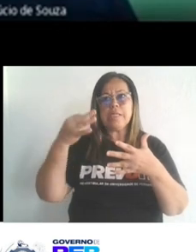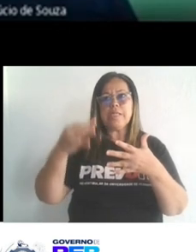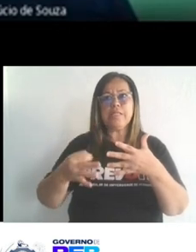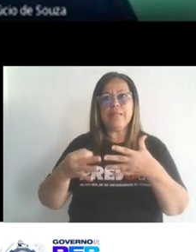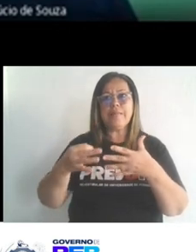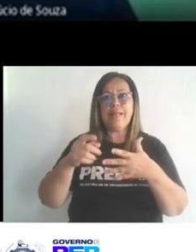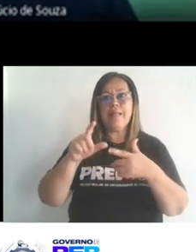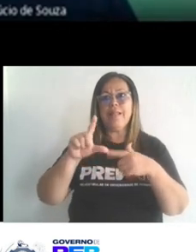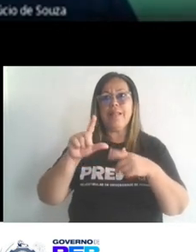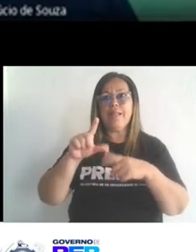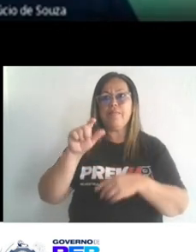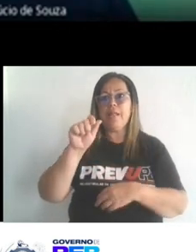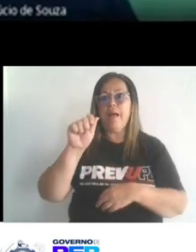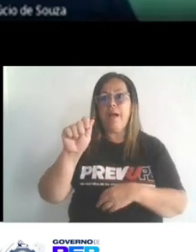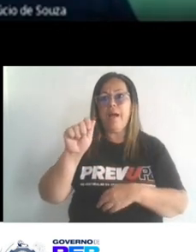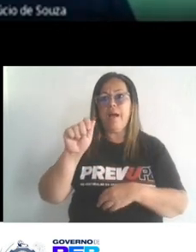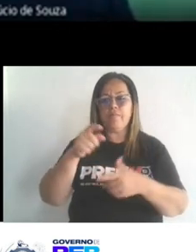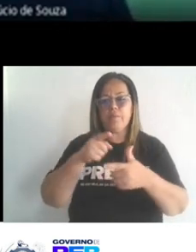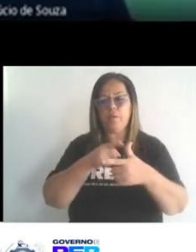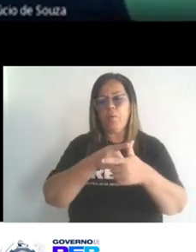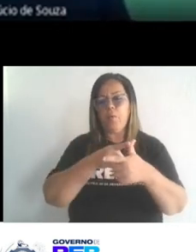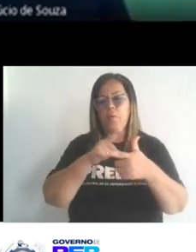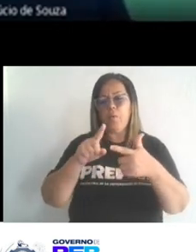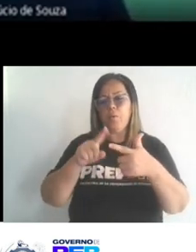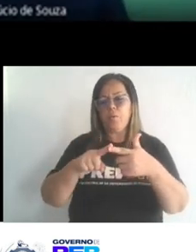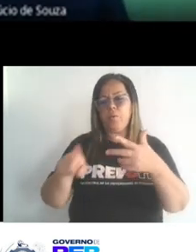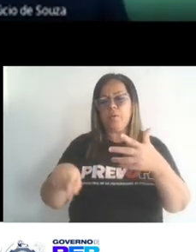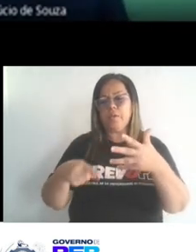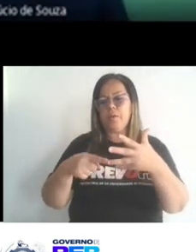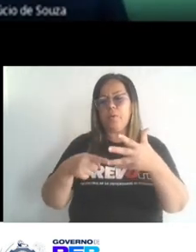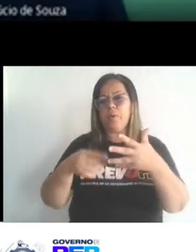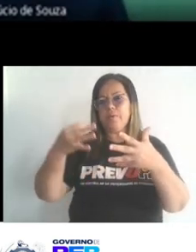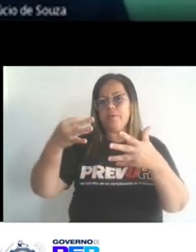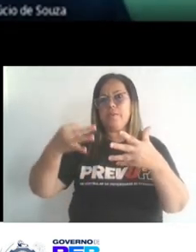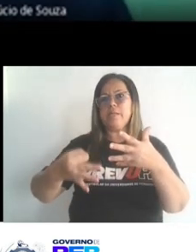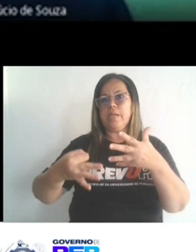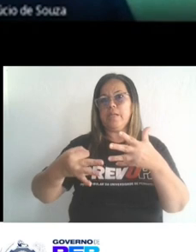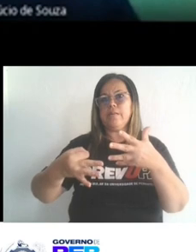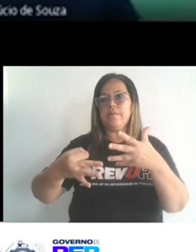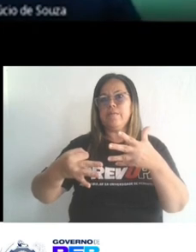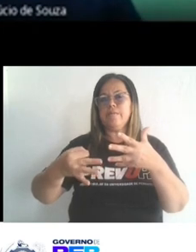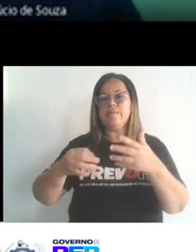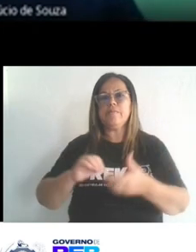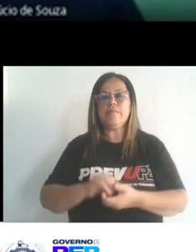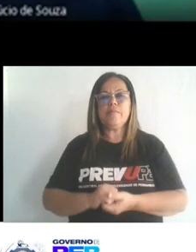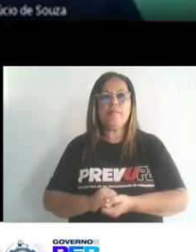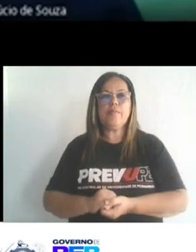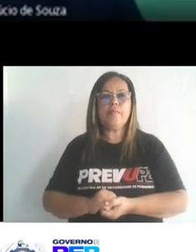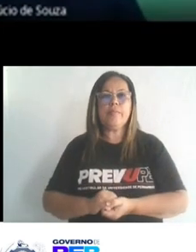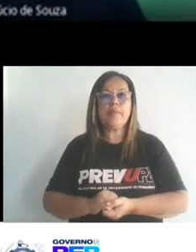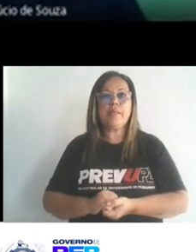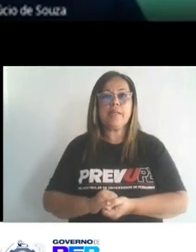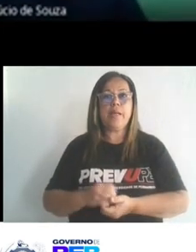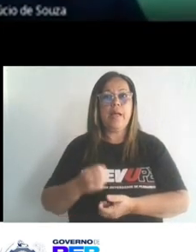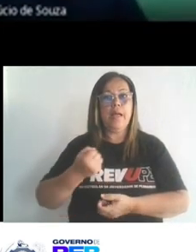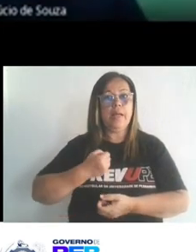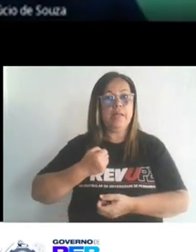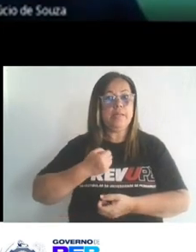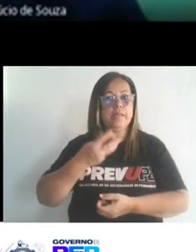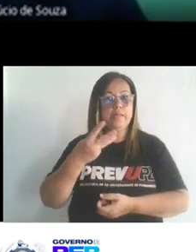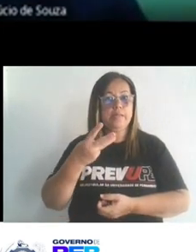afirmativas 1, 2 e 4 a questão 35